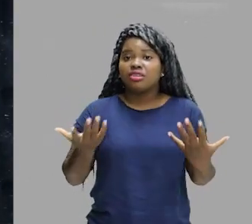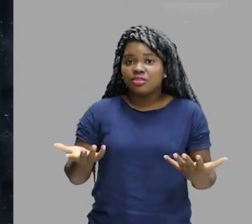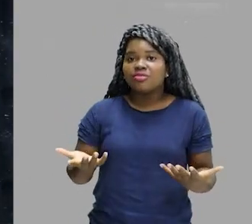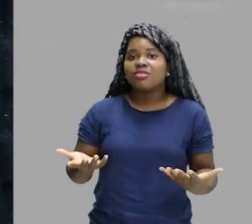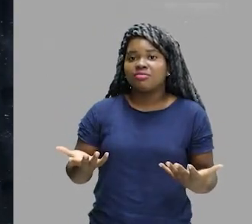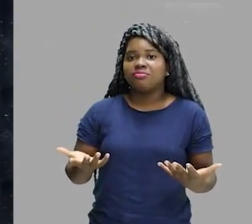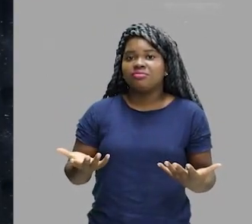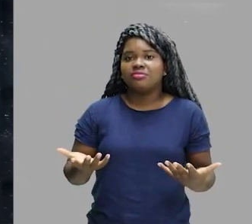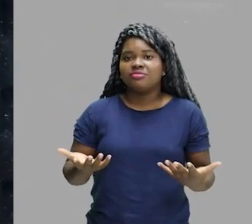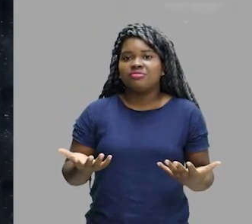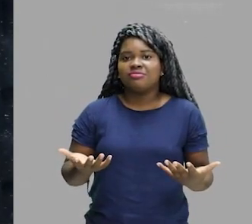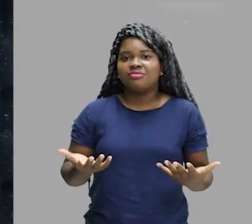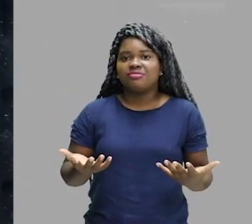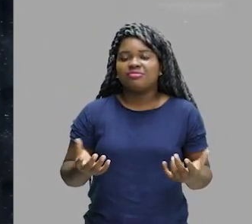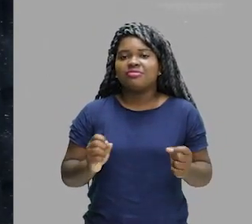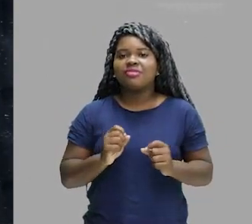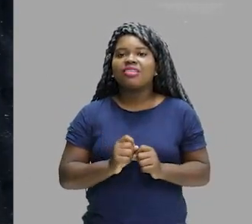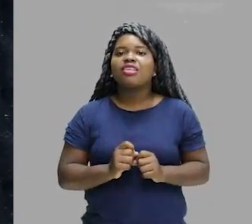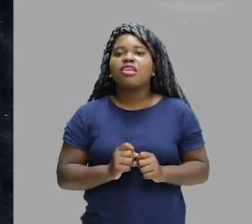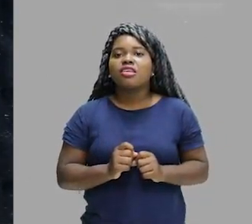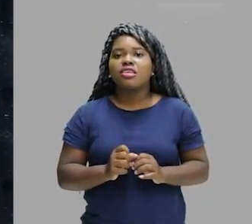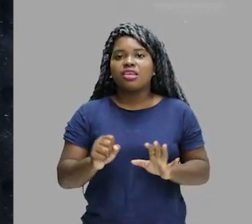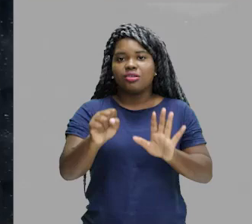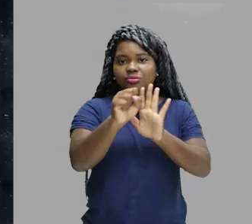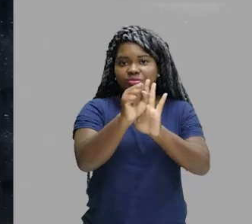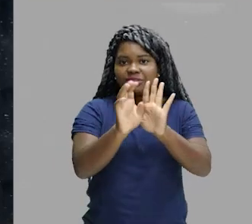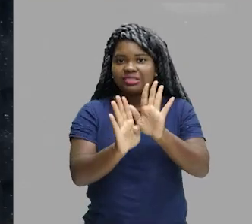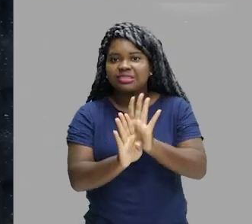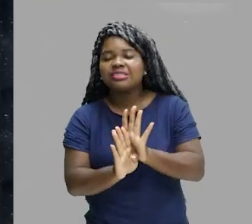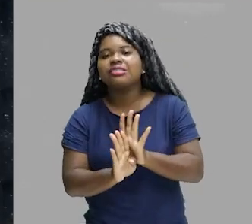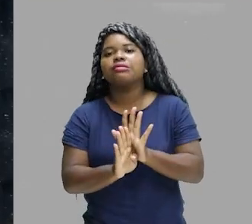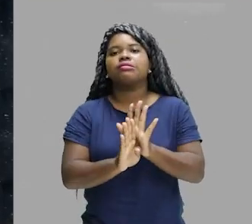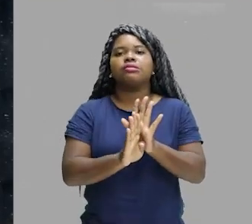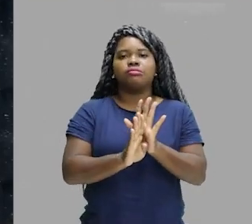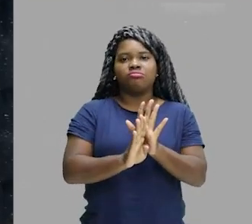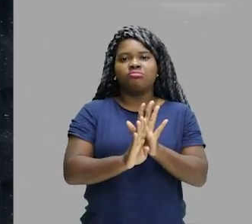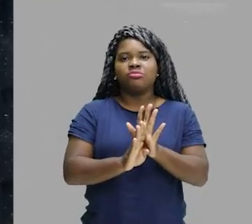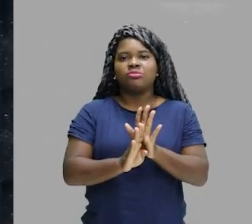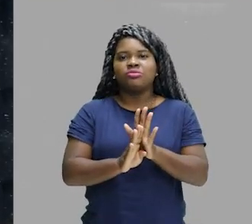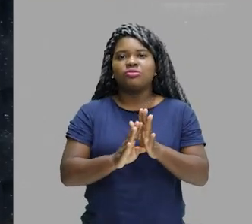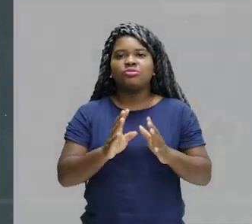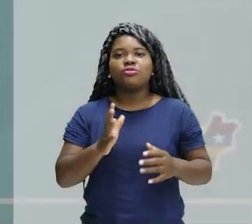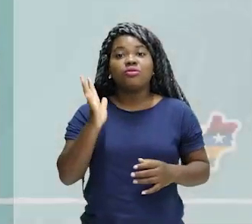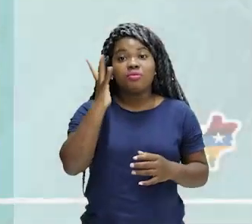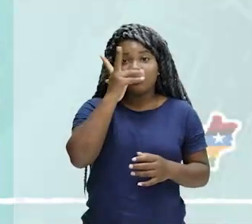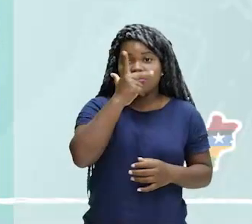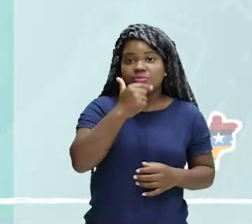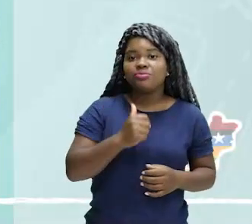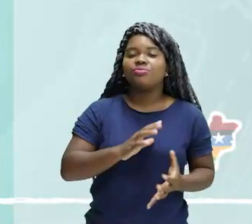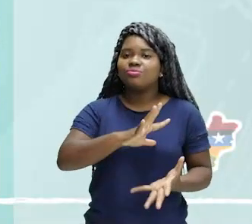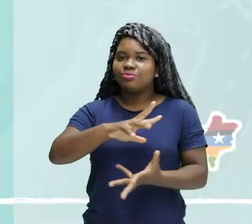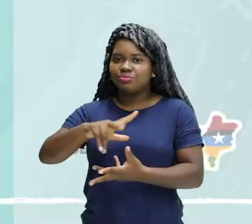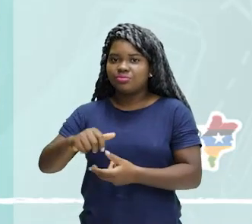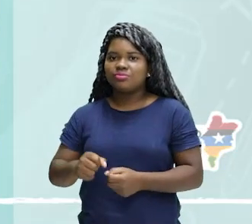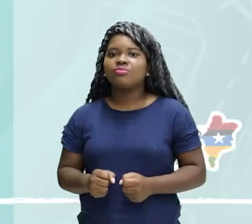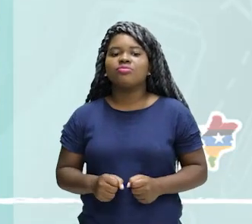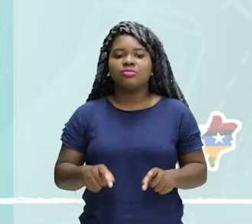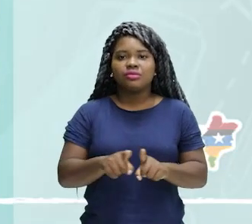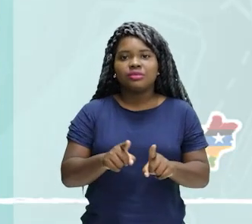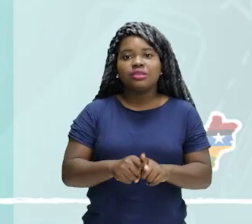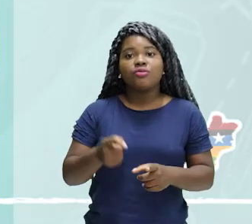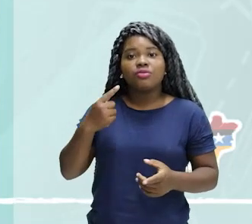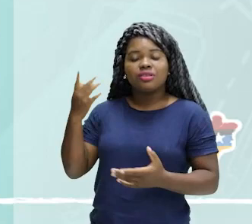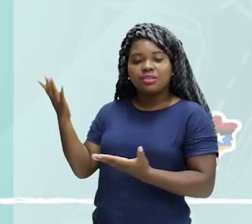dos monumentos mais fantásticos do mundo e o cartão postal de Paris. Não tem um dos, no caso, né? A Torre Eiffel durante o